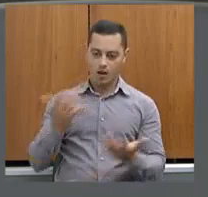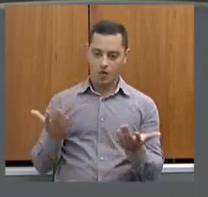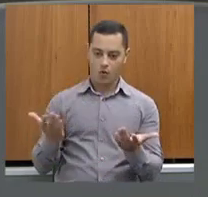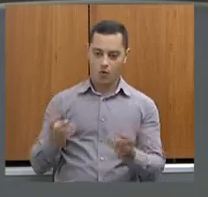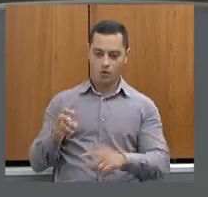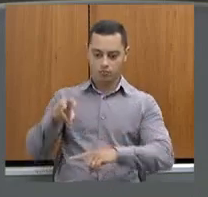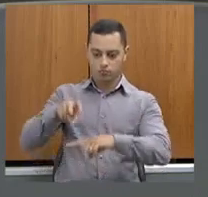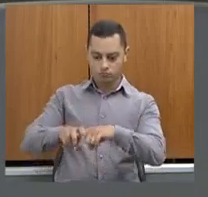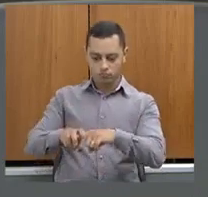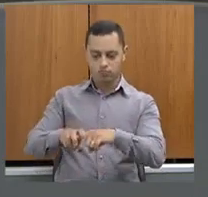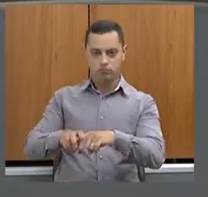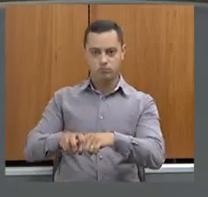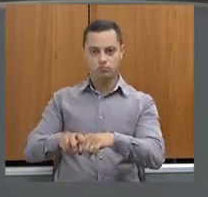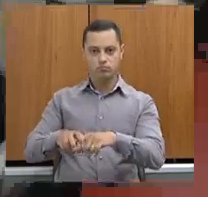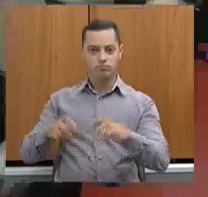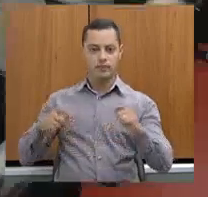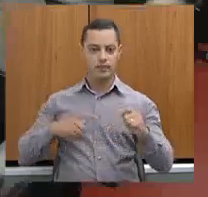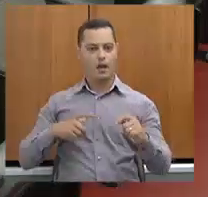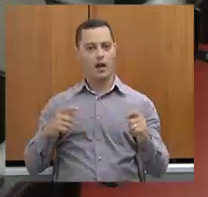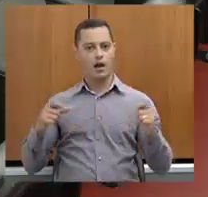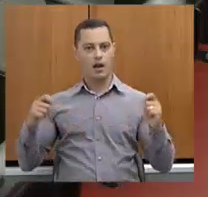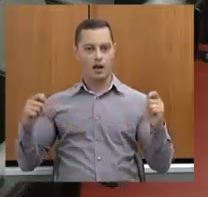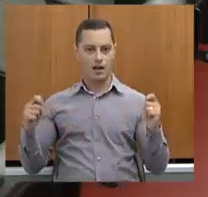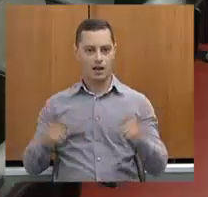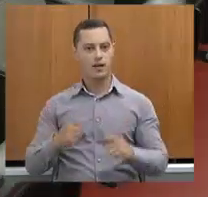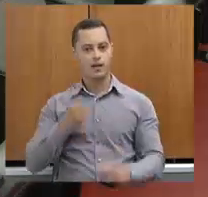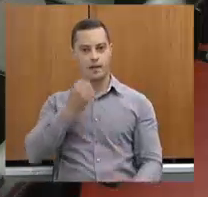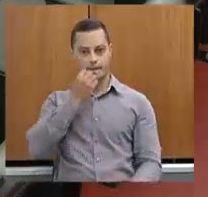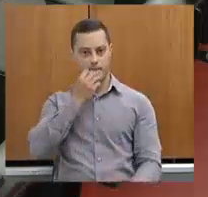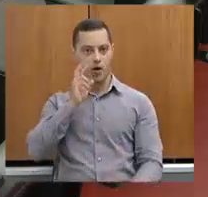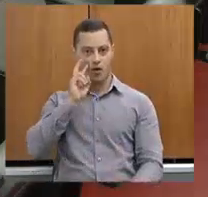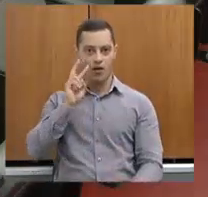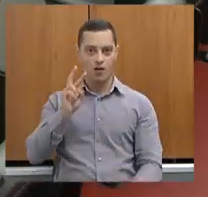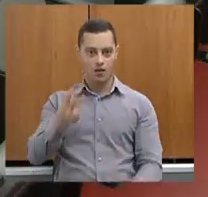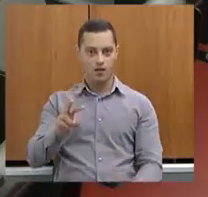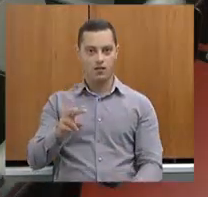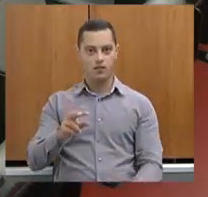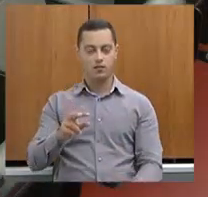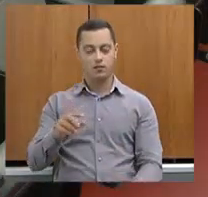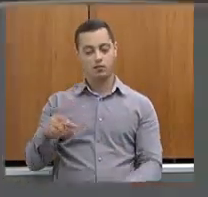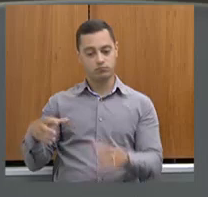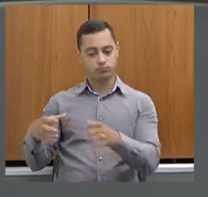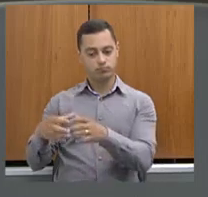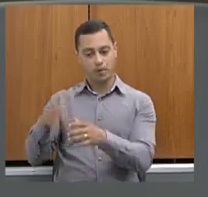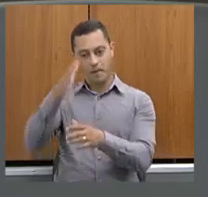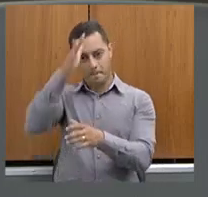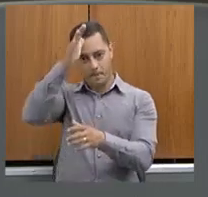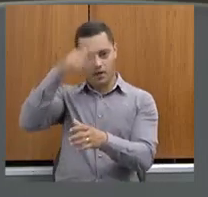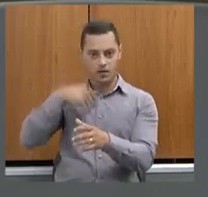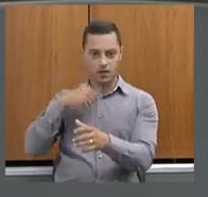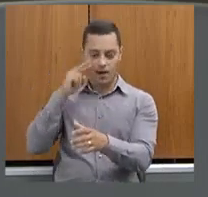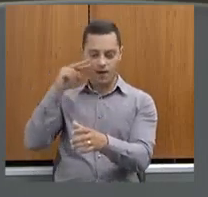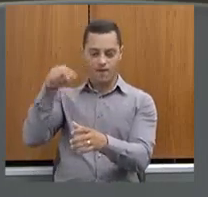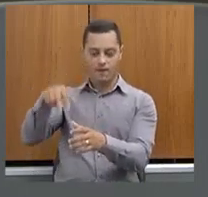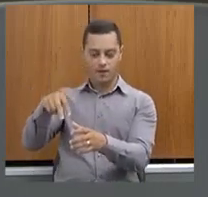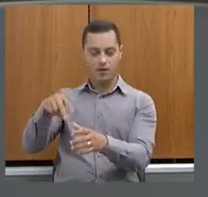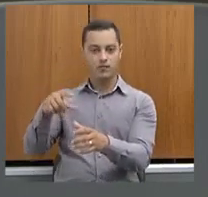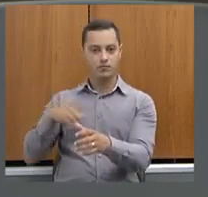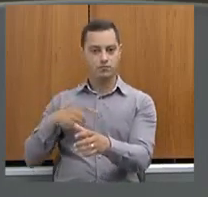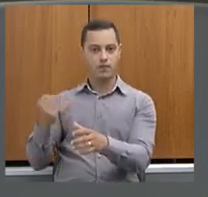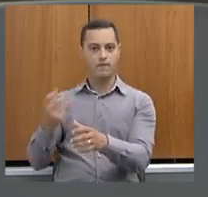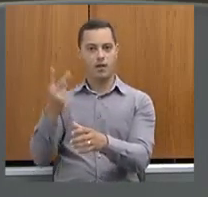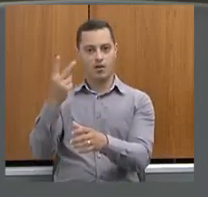está onde ela quiser estar Isso é muito bom e eu vejo isso na Instituição esse valor que vocês